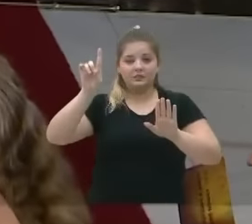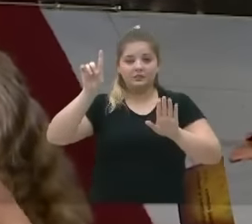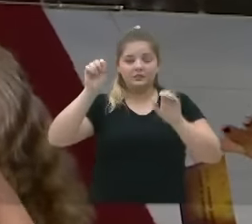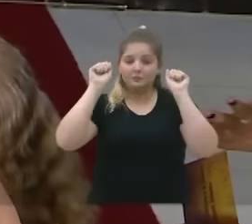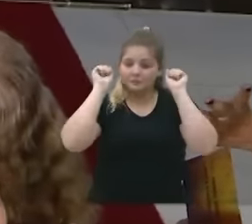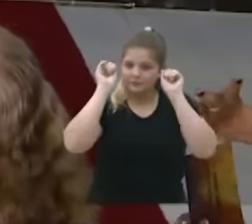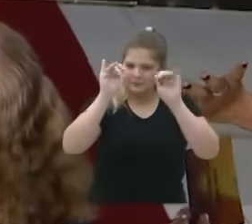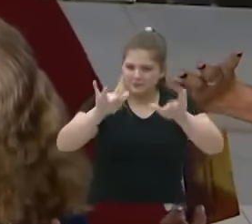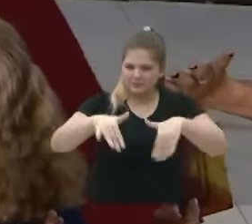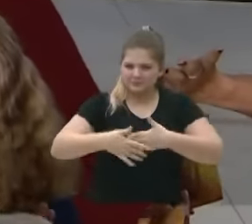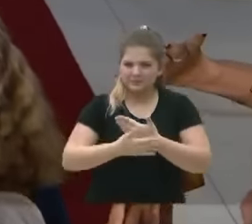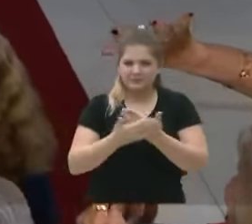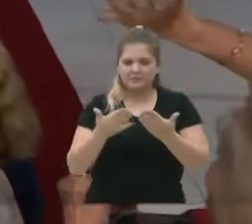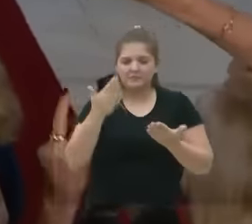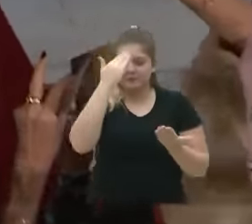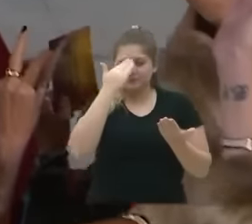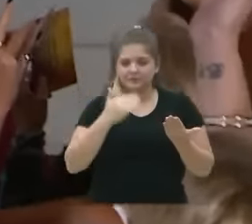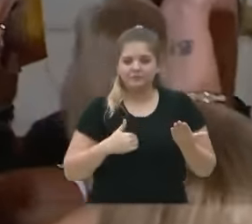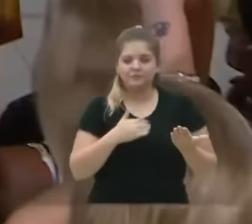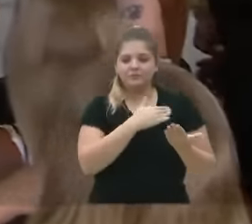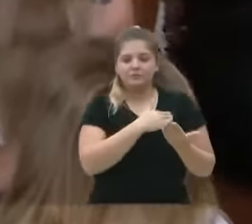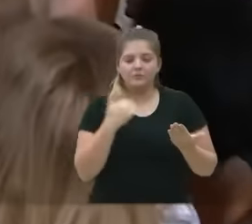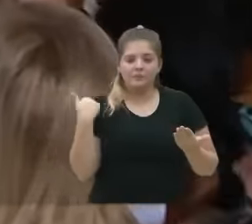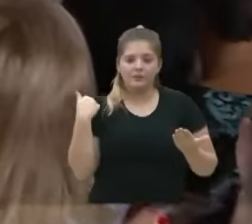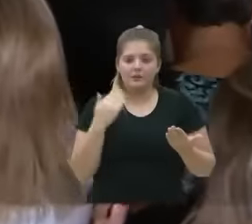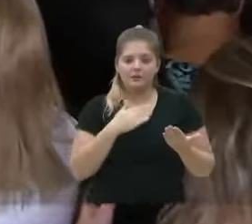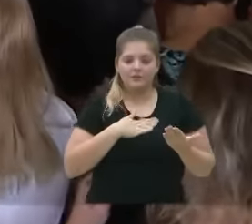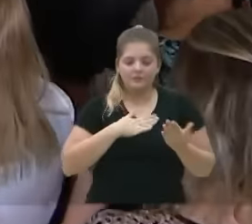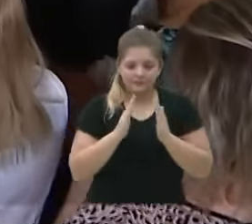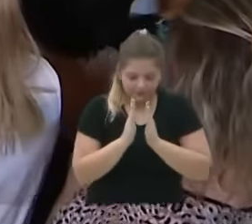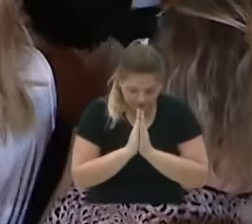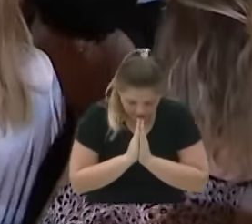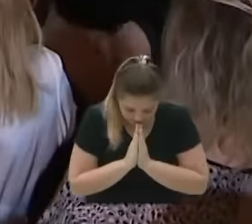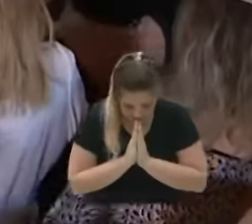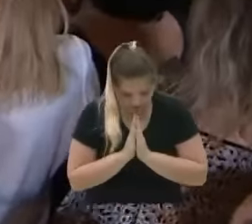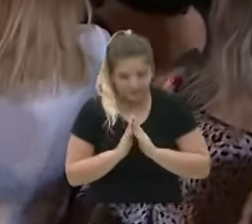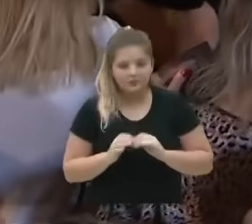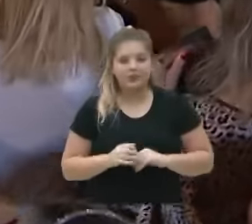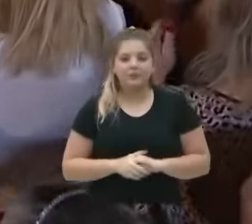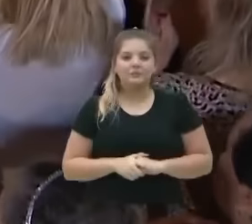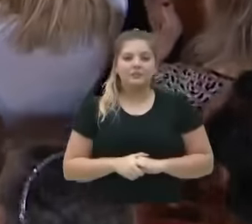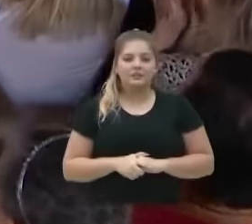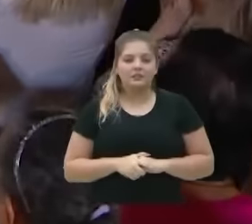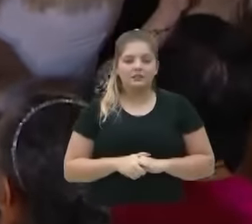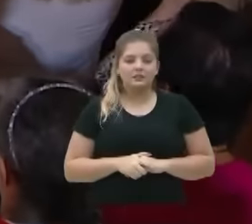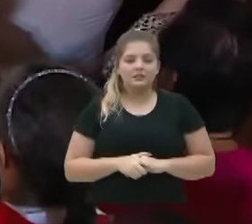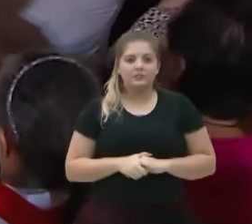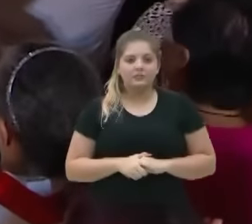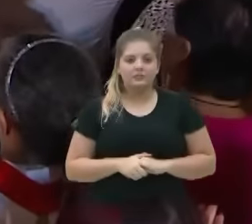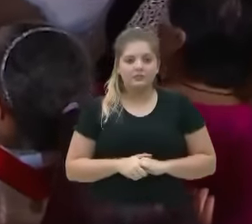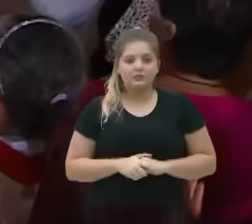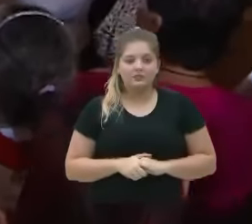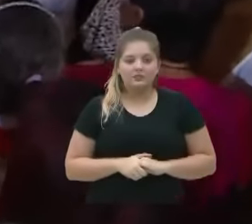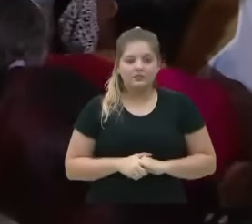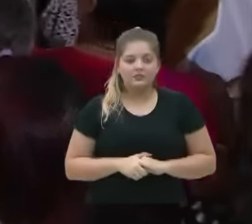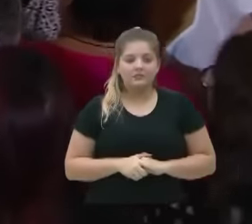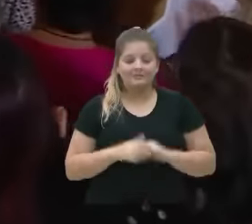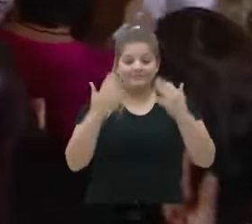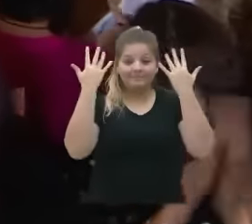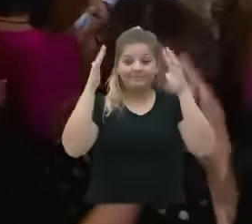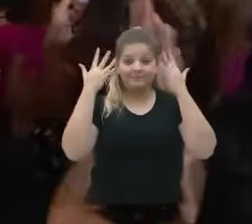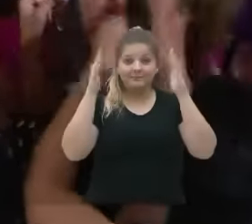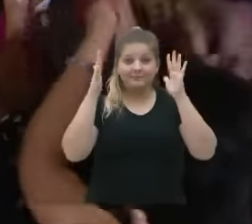recaia. O Pai, Filho e Espírito Santo. Amém. Uma salva